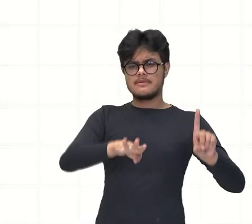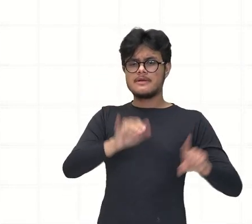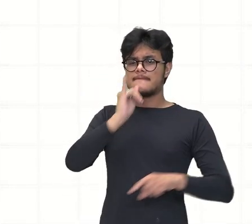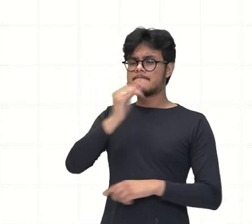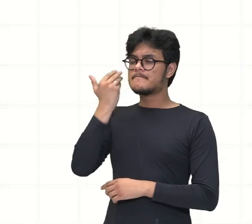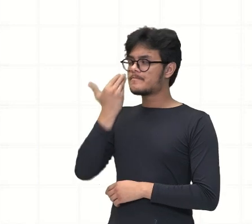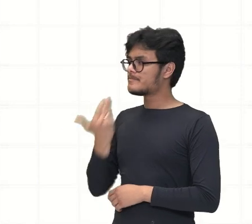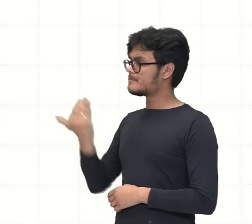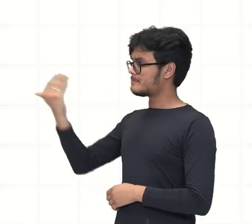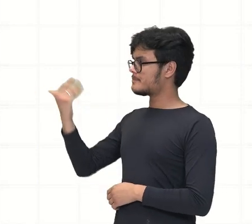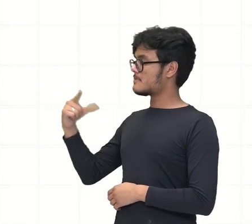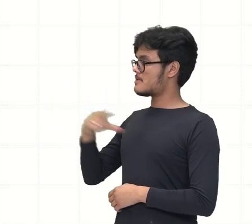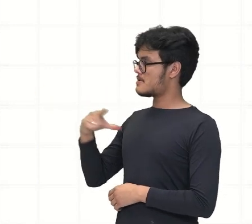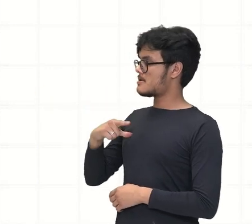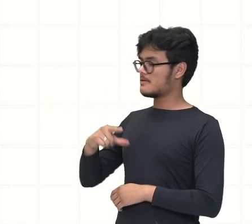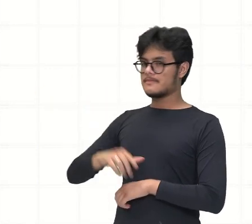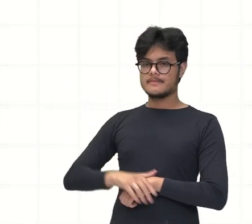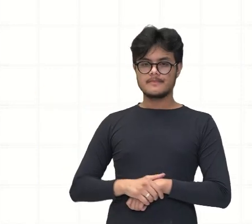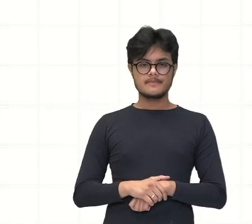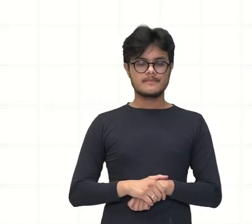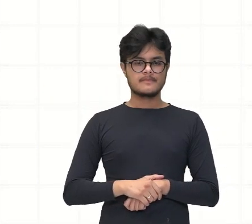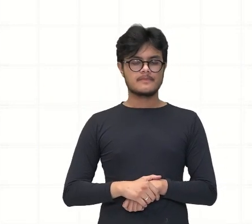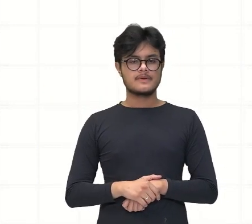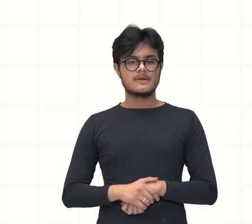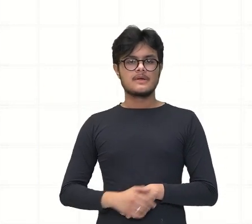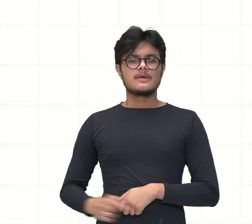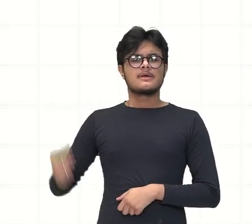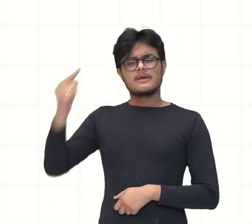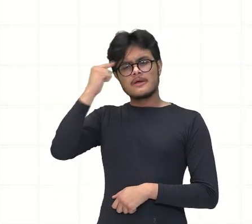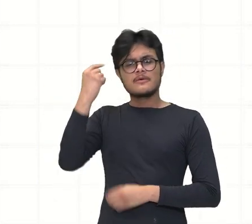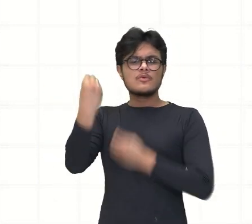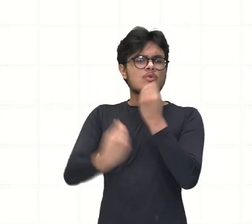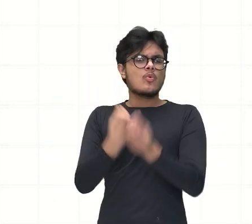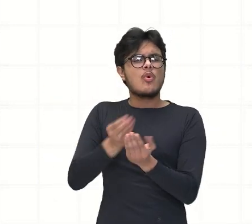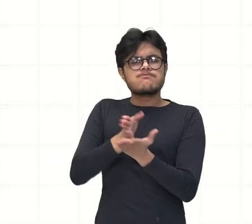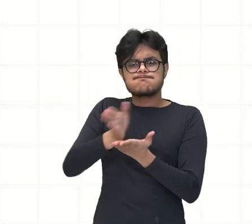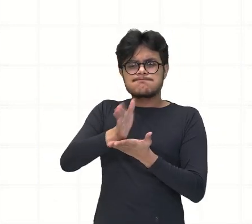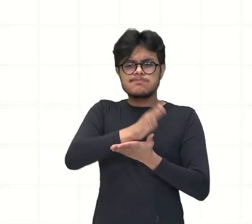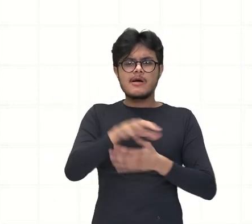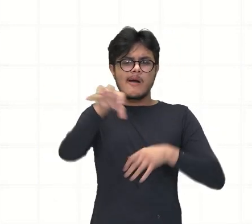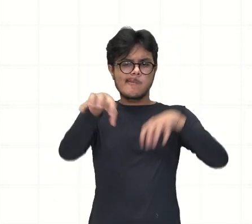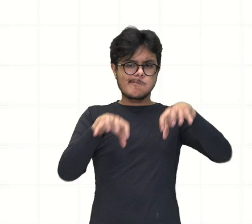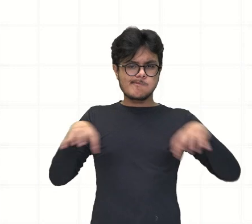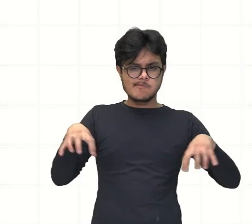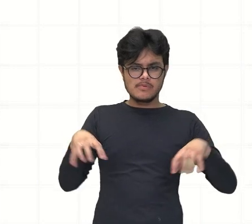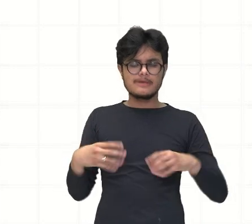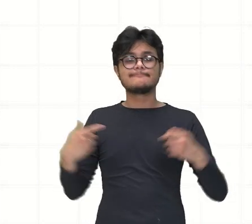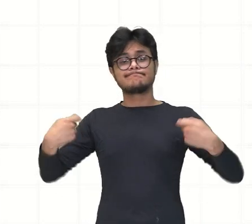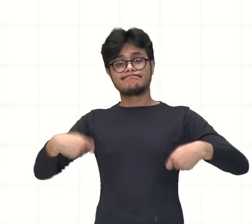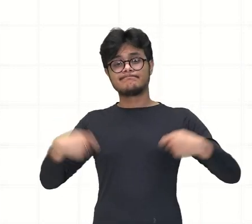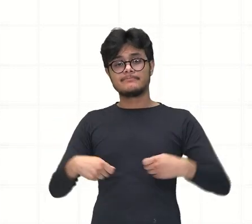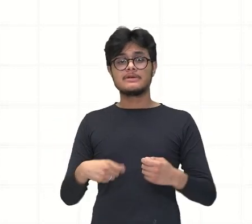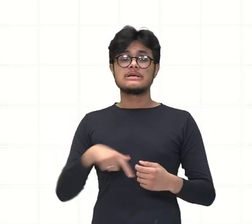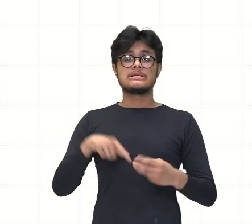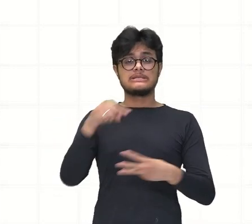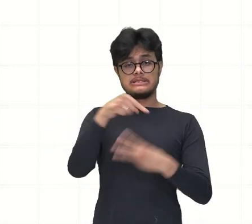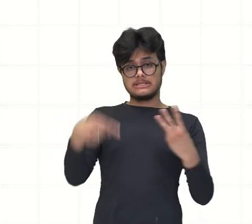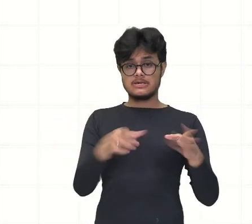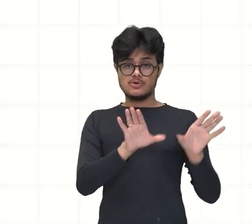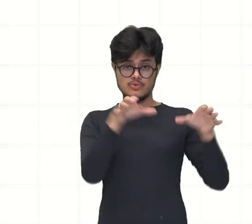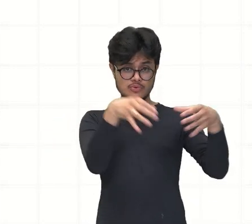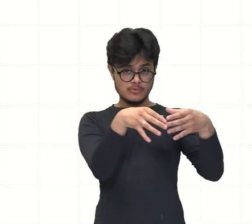Então, nós temos aqui, e aí vamos criar um gráfico de setores. Para isso, nós dividimos em 3